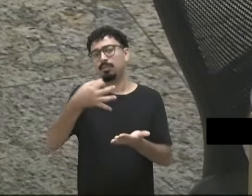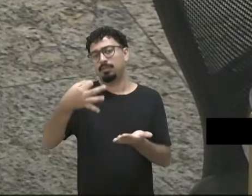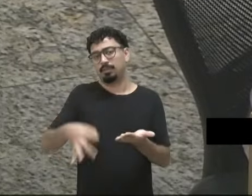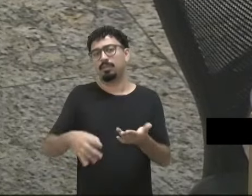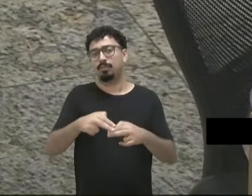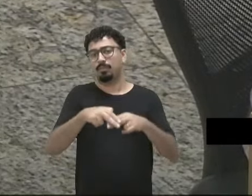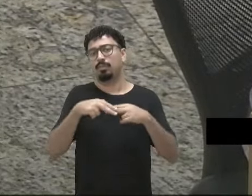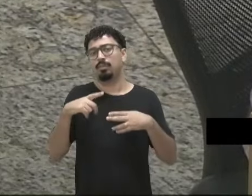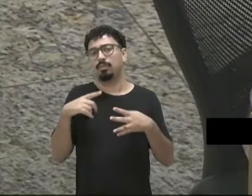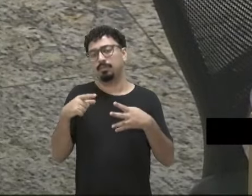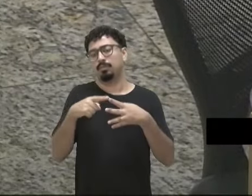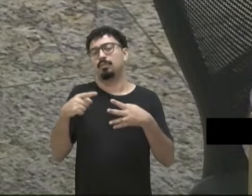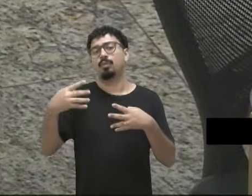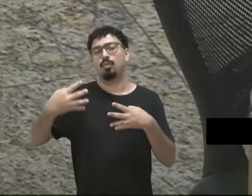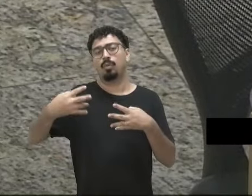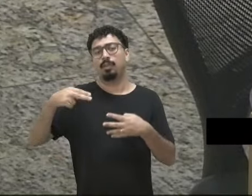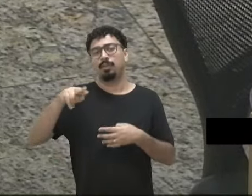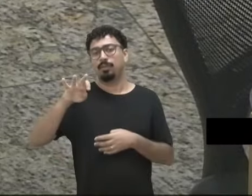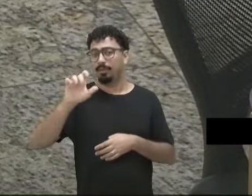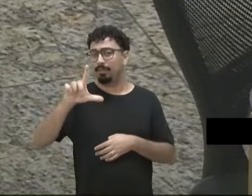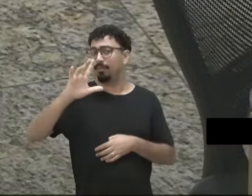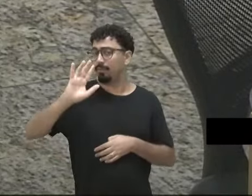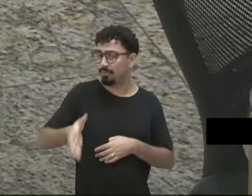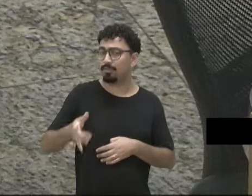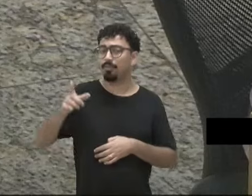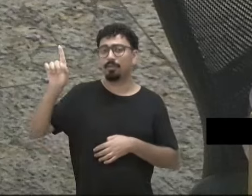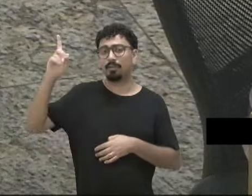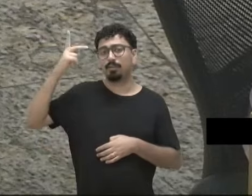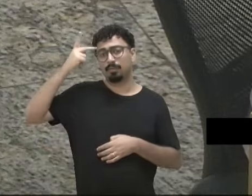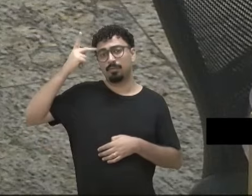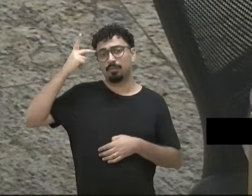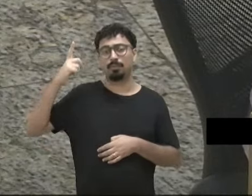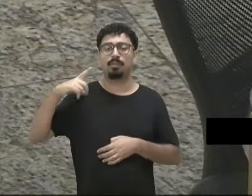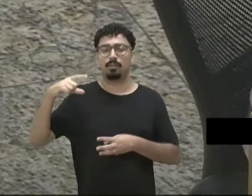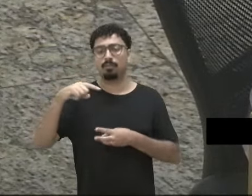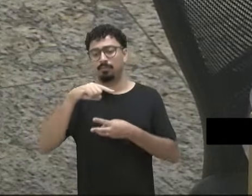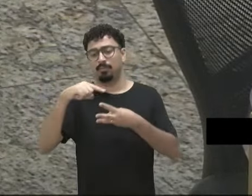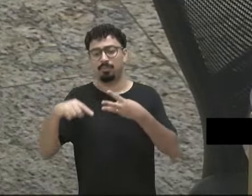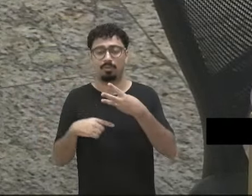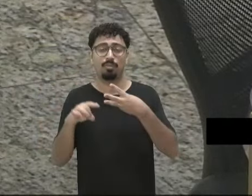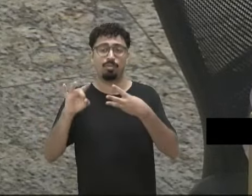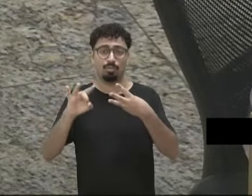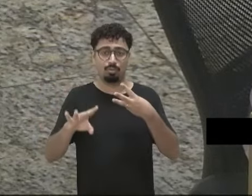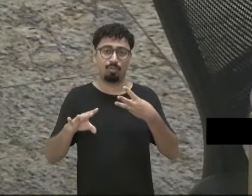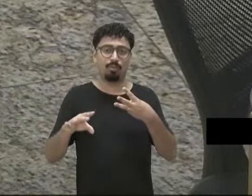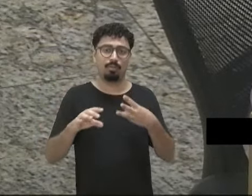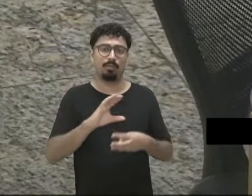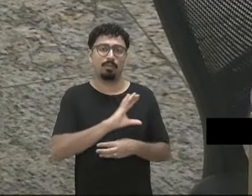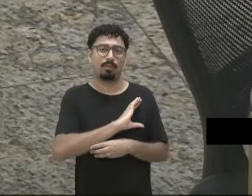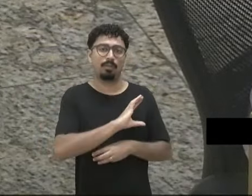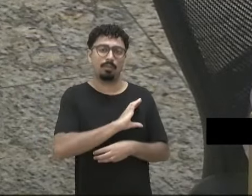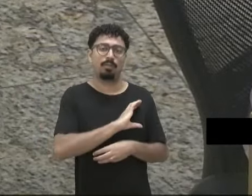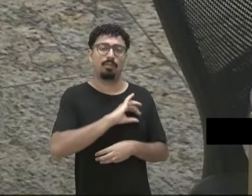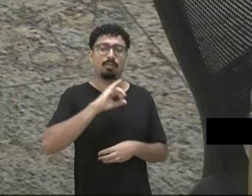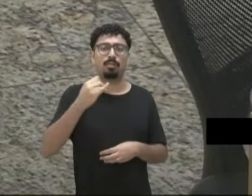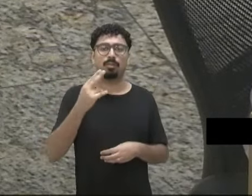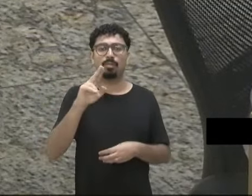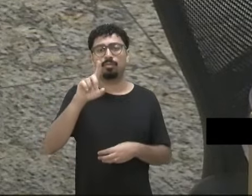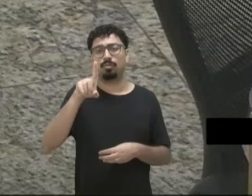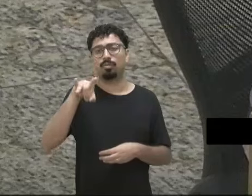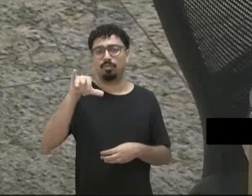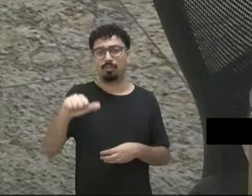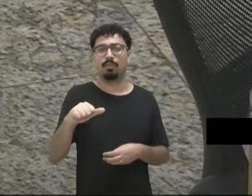que é o nível máximo do Progestão. E aqui em São Paulo, nós temos só 3 no nível 4. Caraguá, Jundiaí e